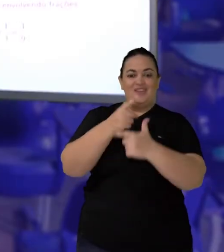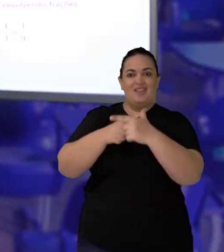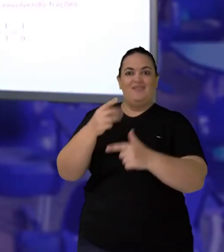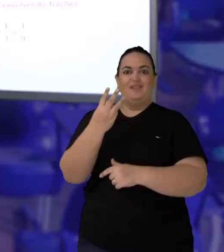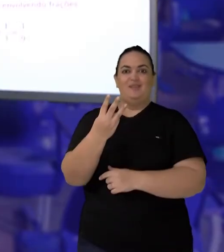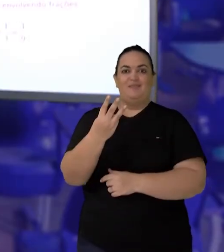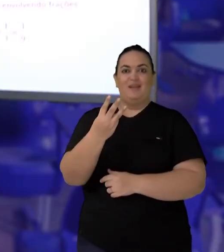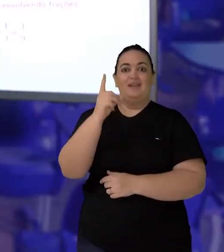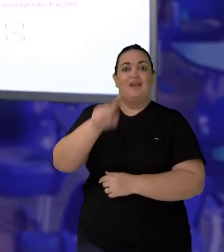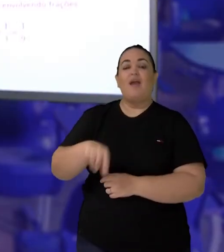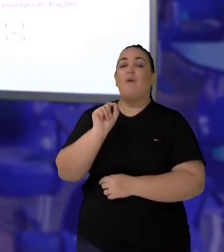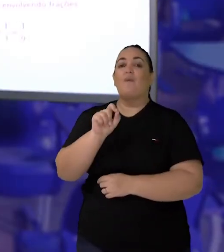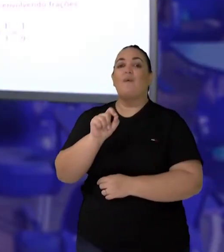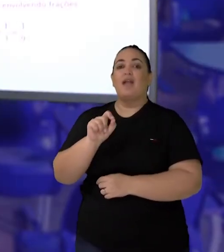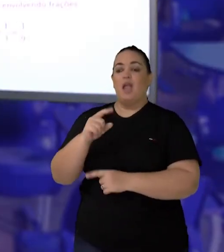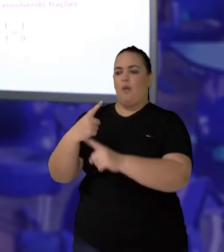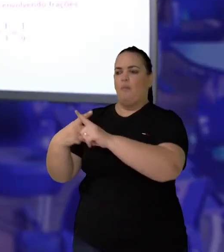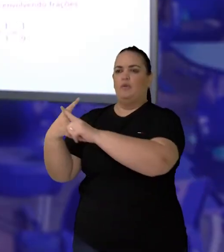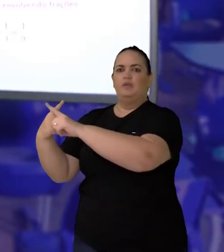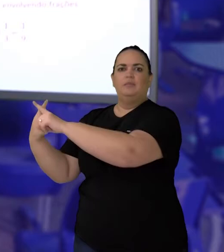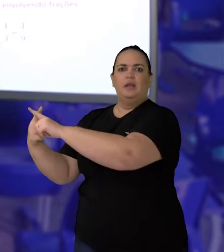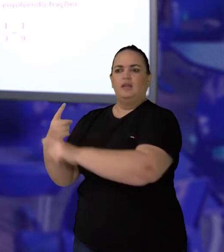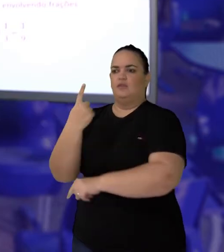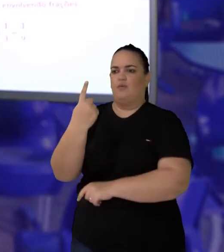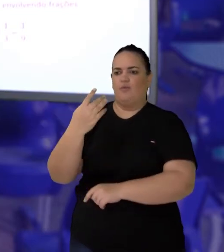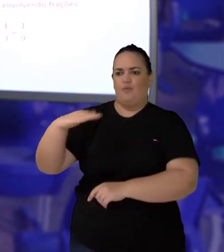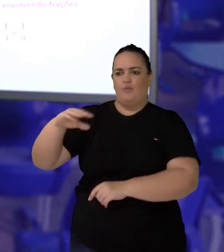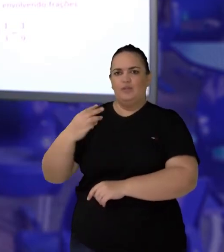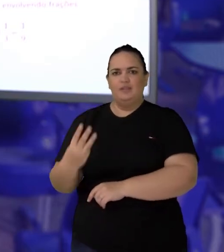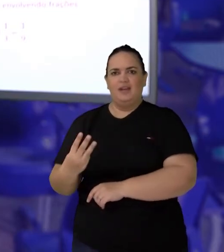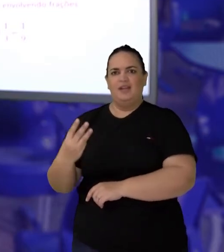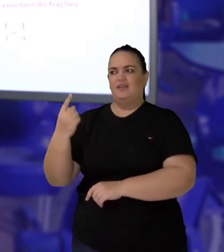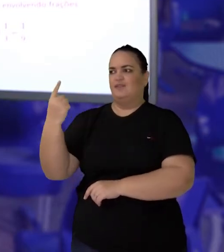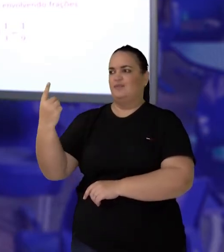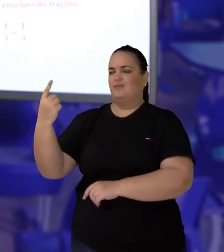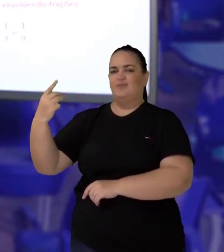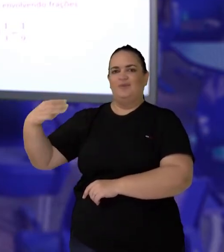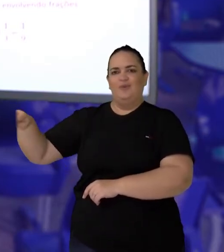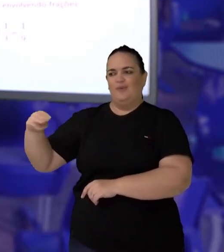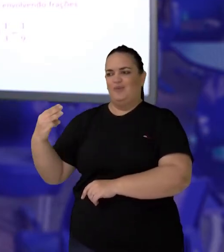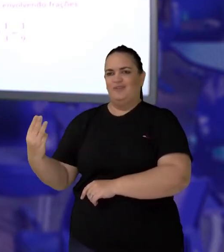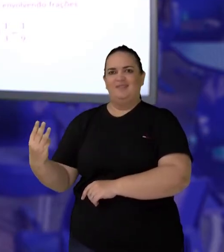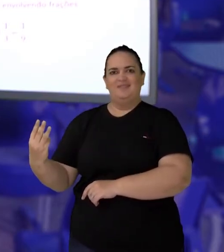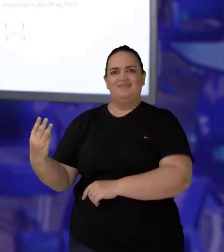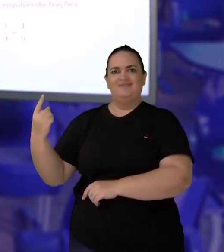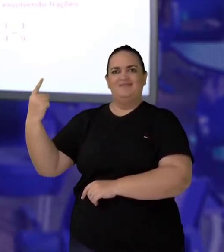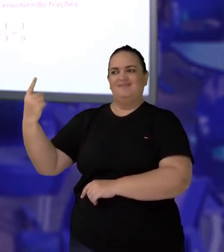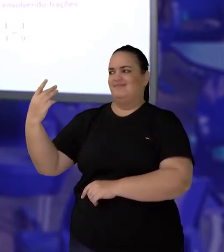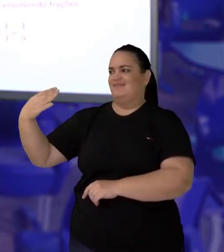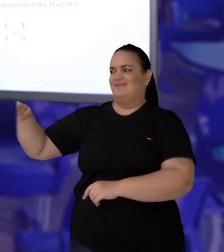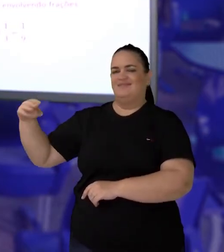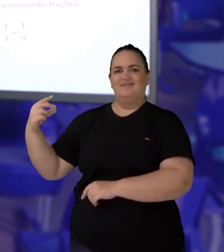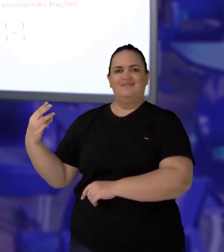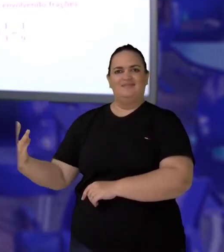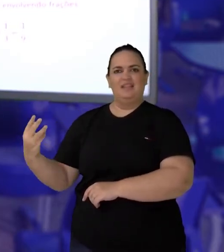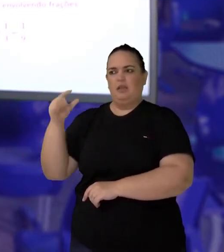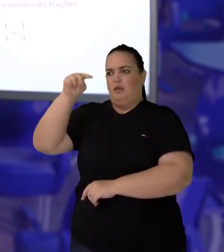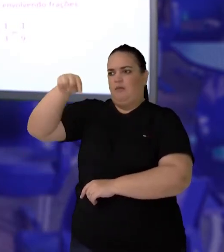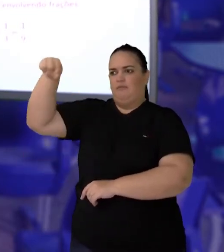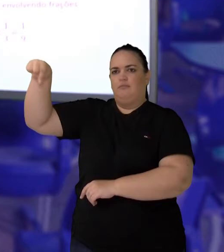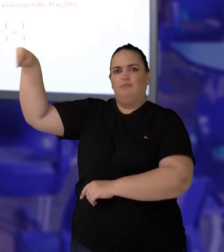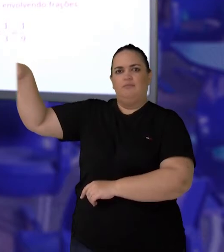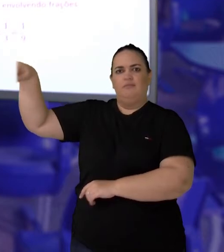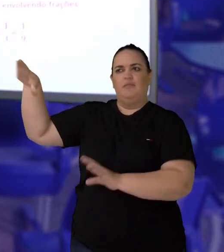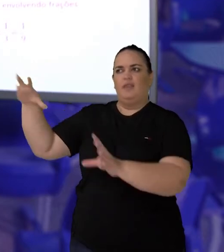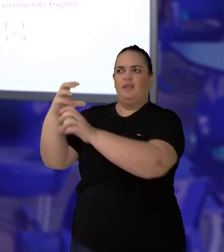para 3, isso vira uma multiplicação, fechado, de 1/3 vezes 1/3. E multiplicação de frações